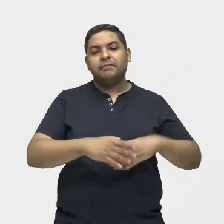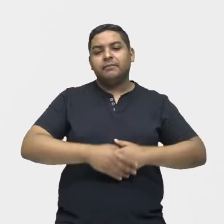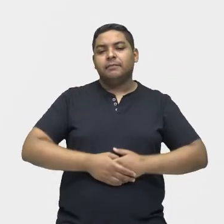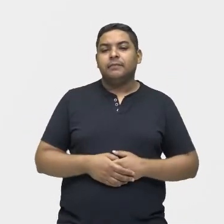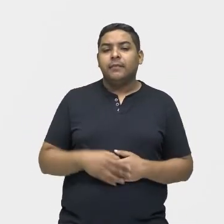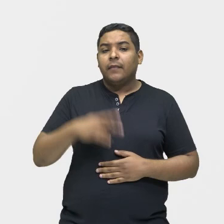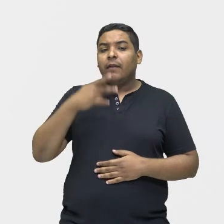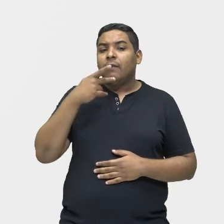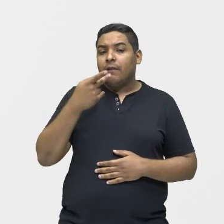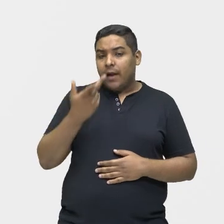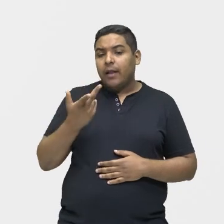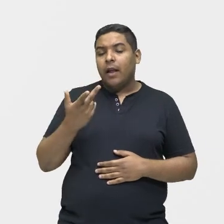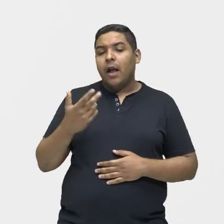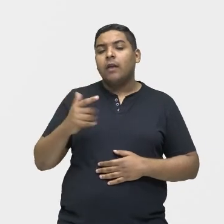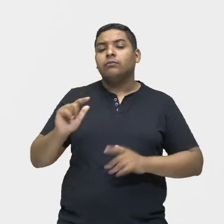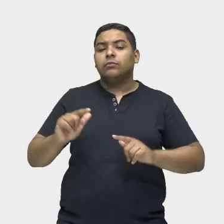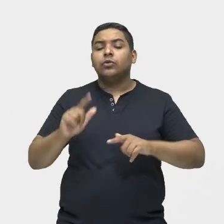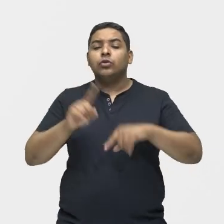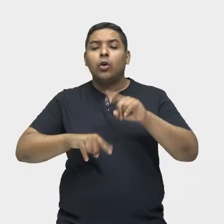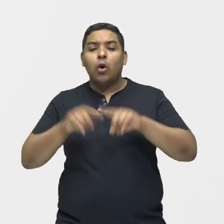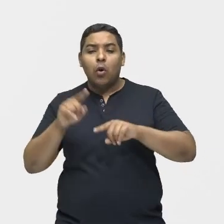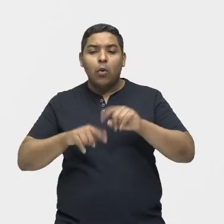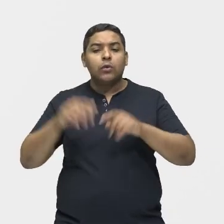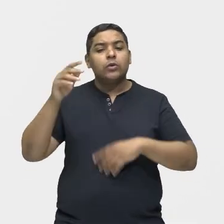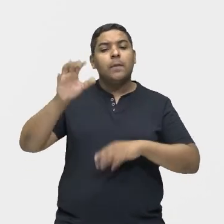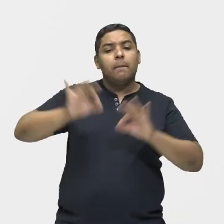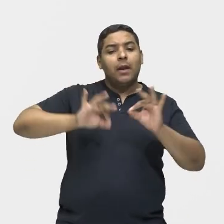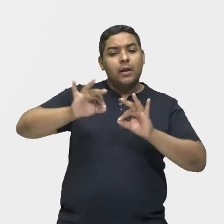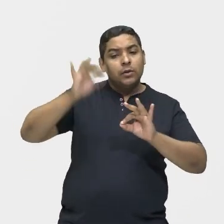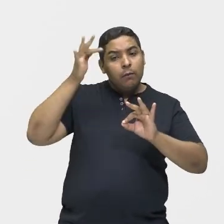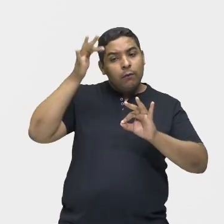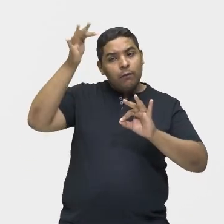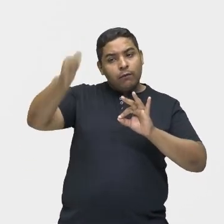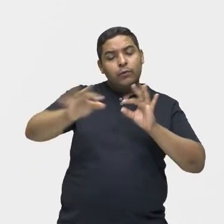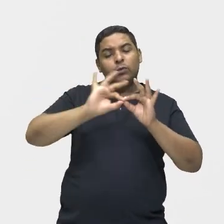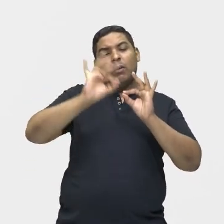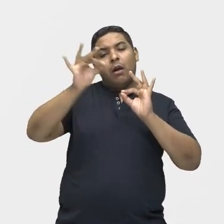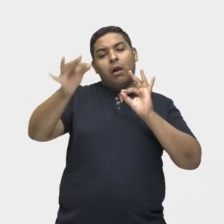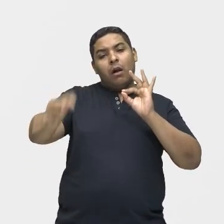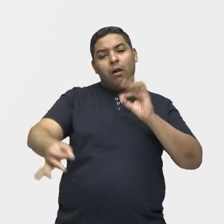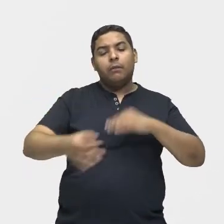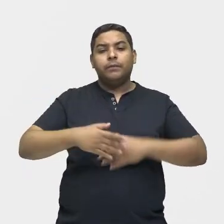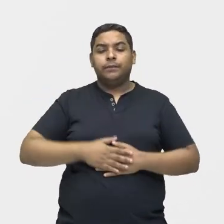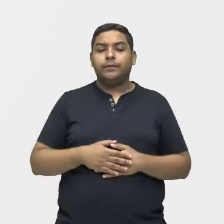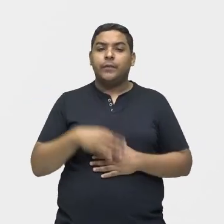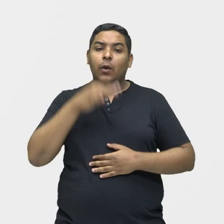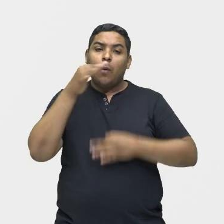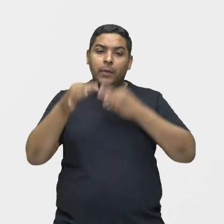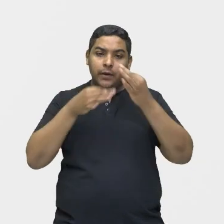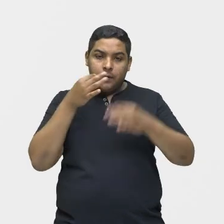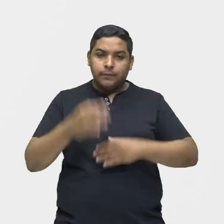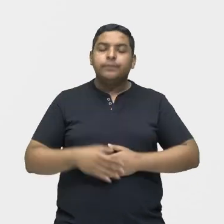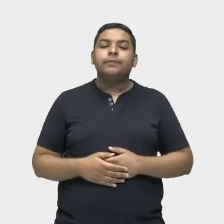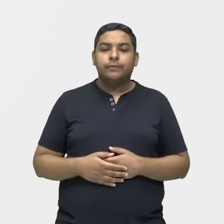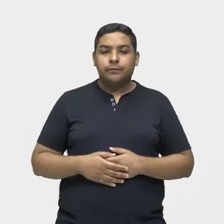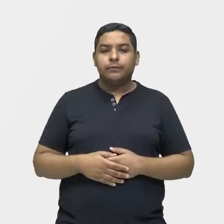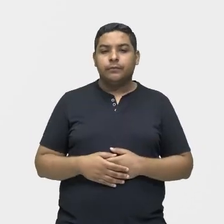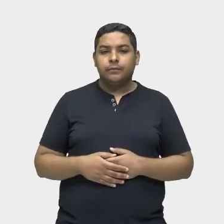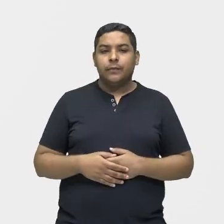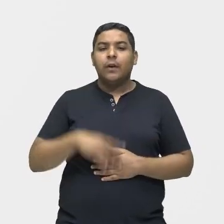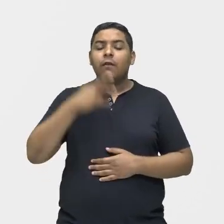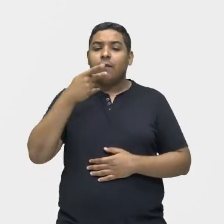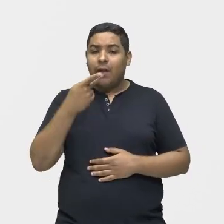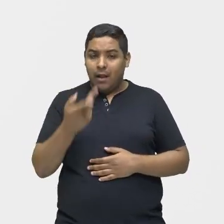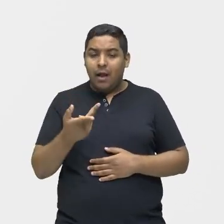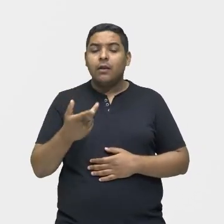de atividades que planejamos fazer em um futuro distante. Olha só o comentário. Falar de atividades que planejamos